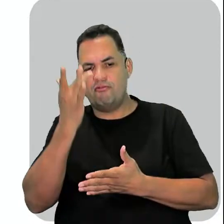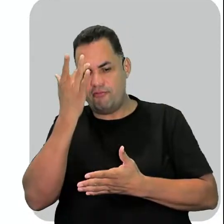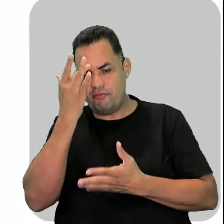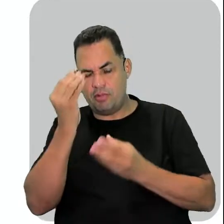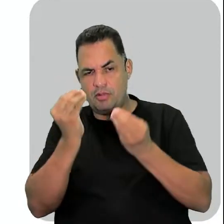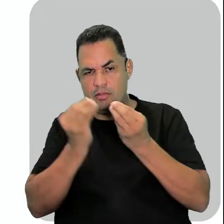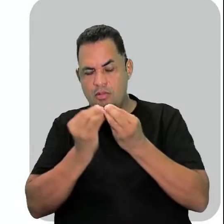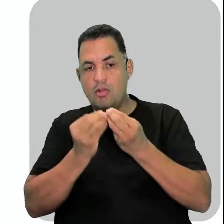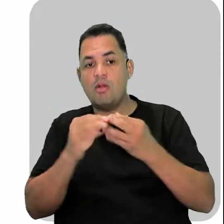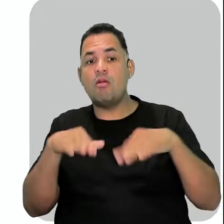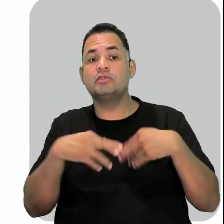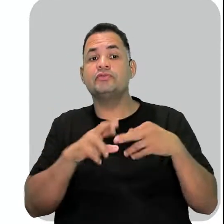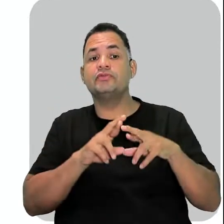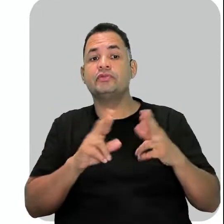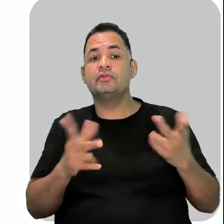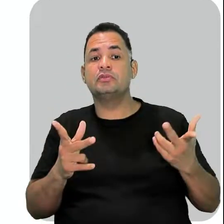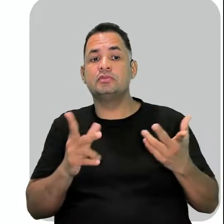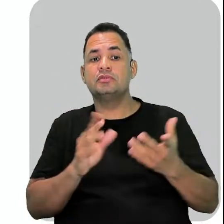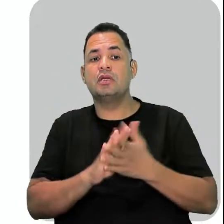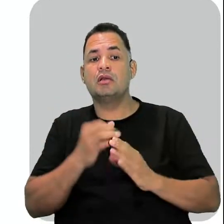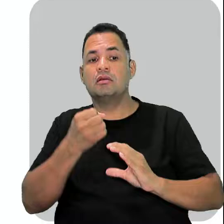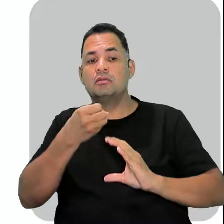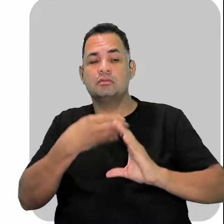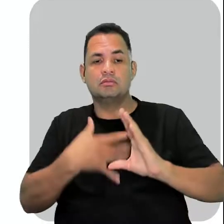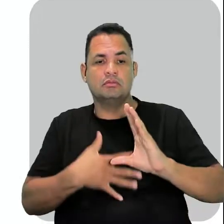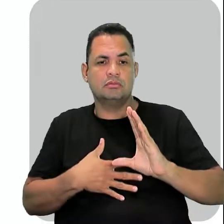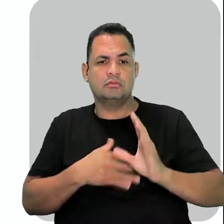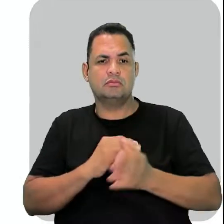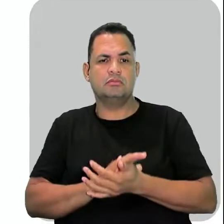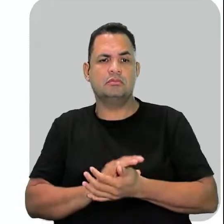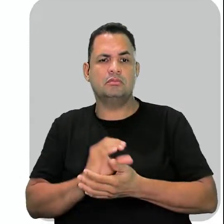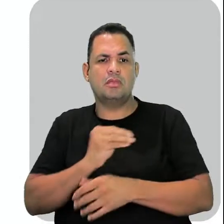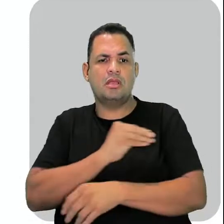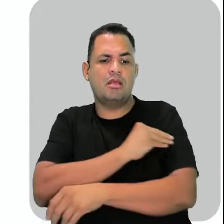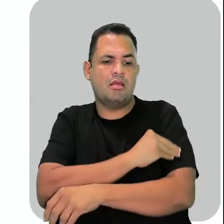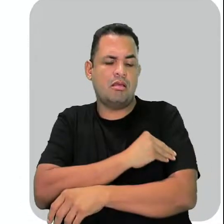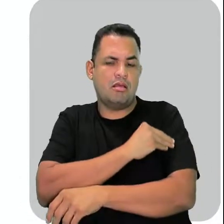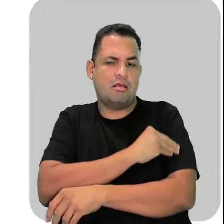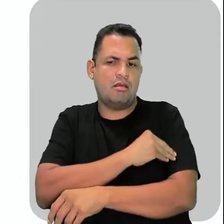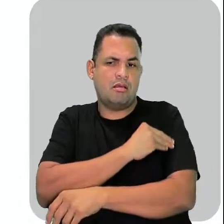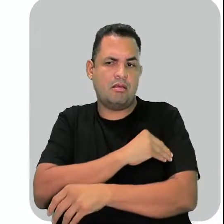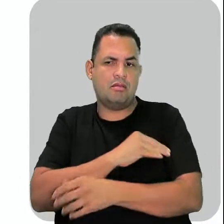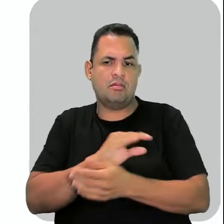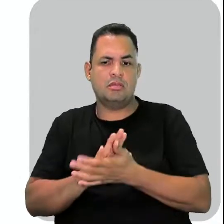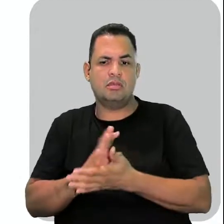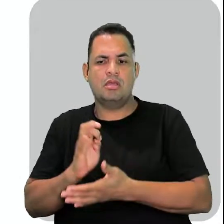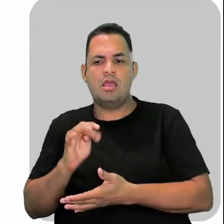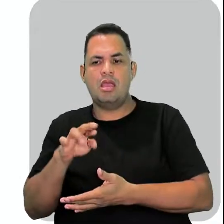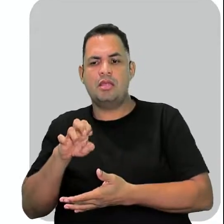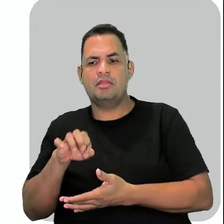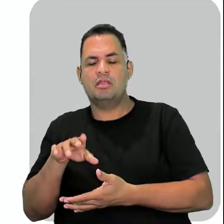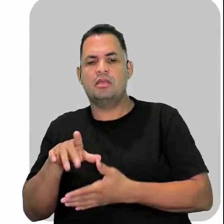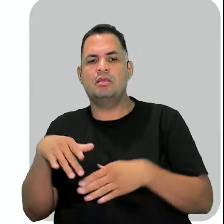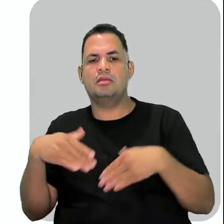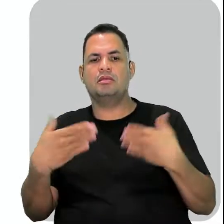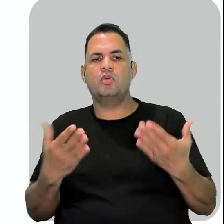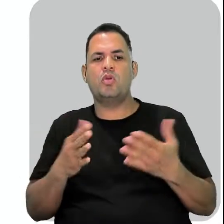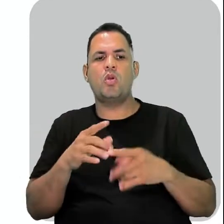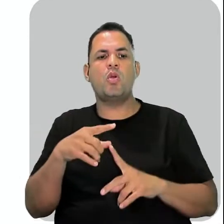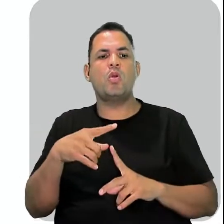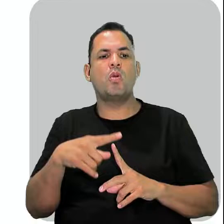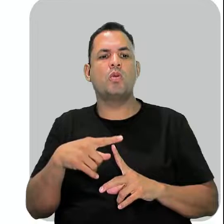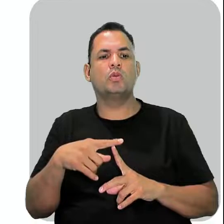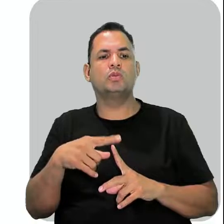que é diferente neles? A função. Aqui é a função álcool e aqui é a função éter. Então, qual é o tipo